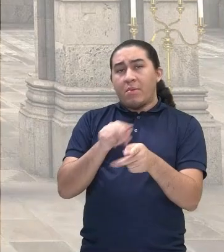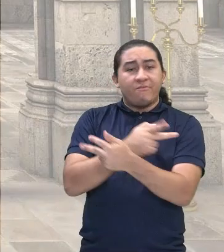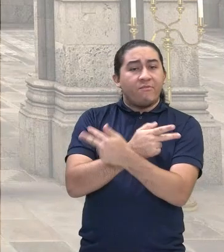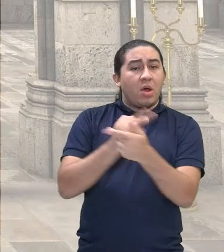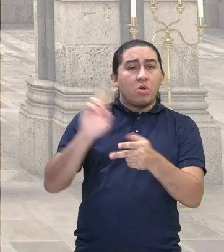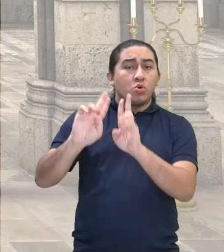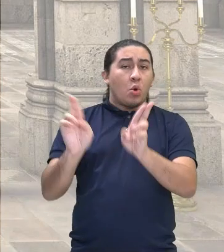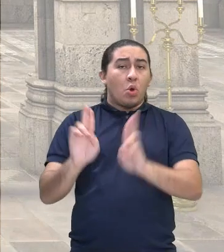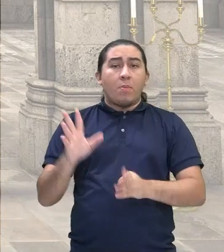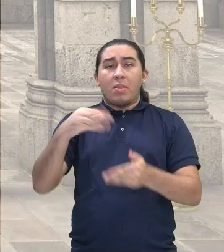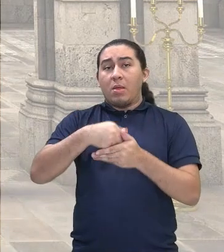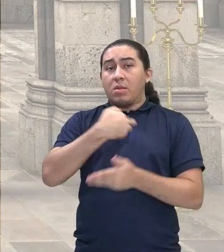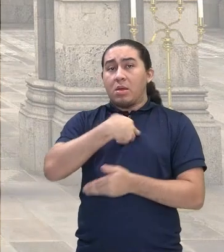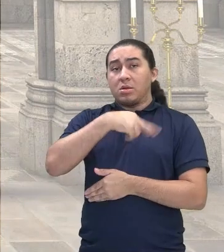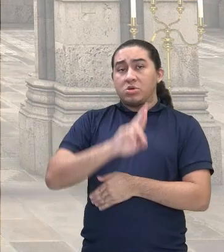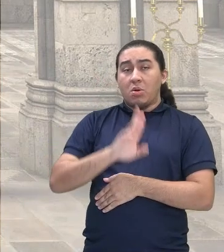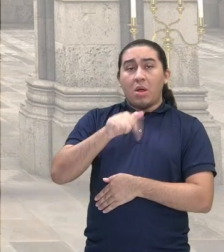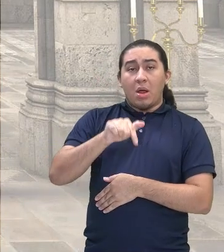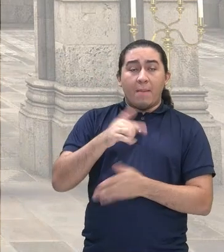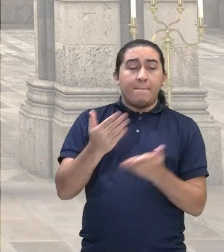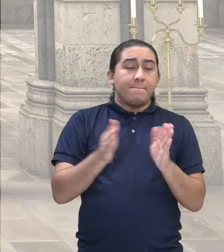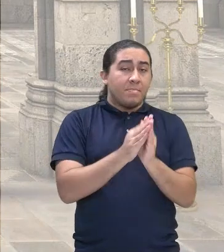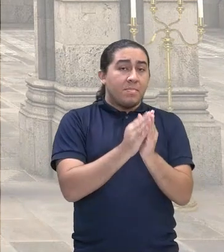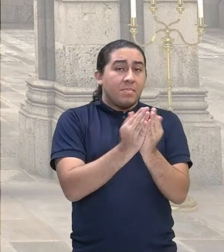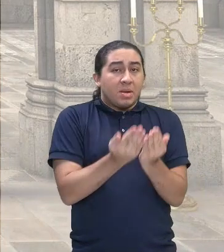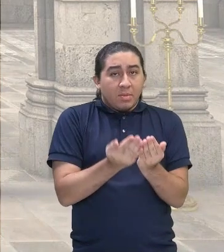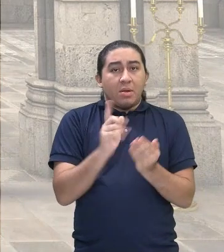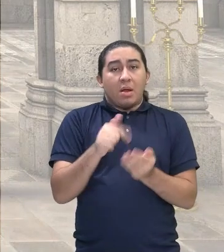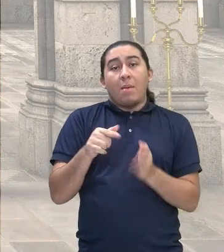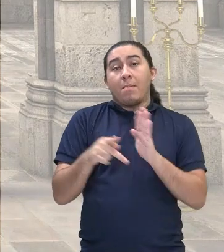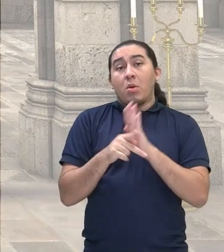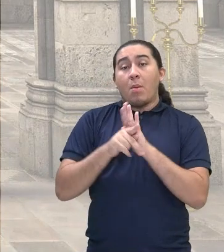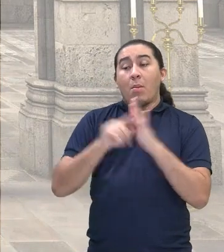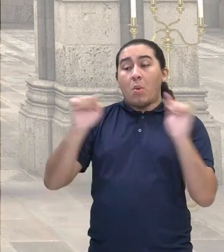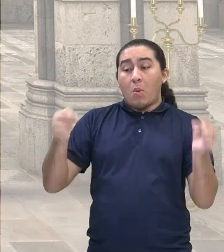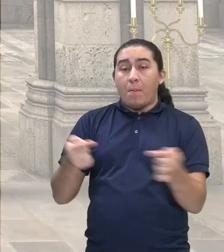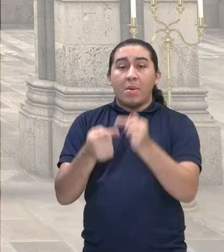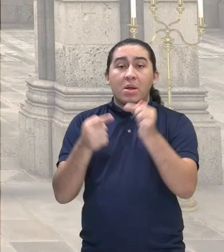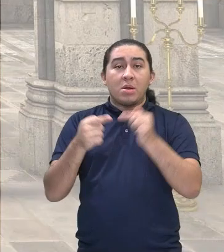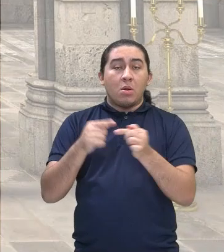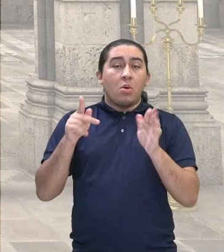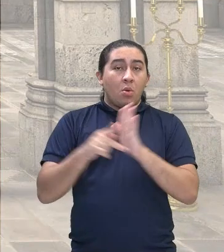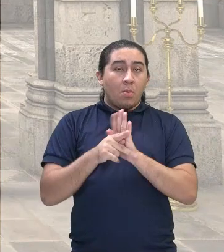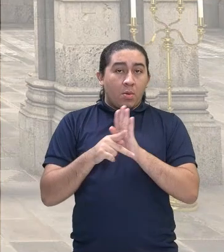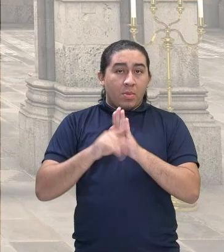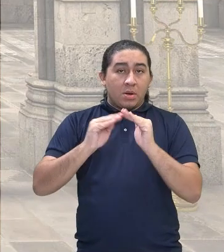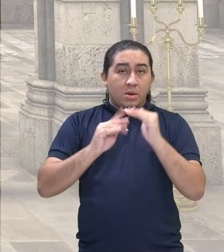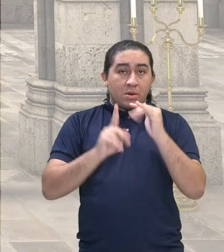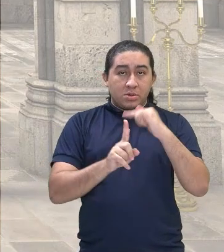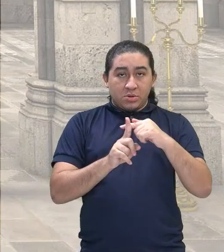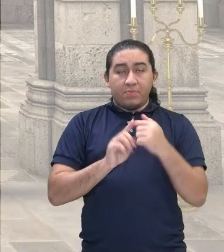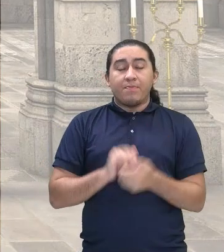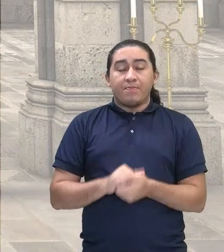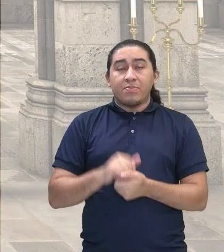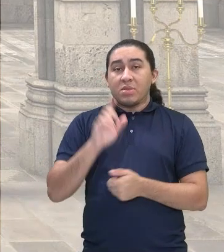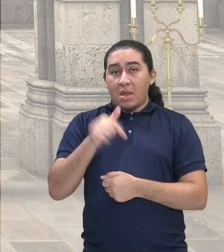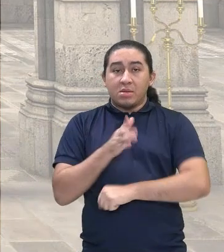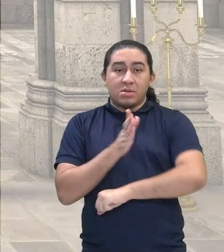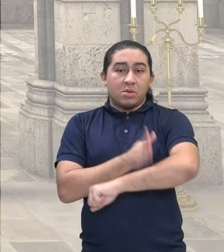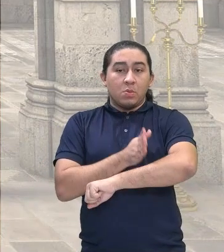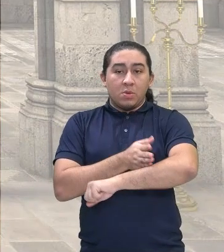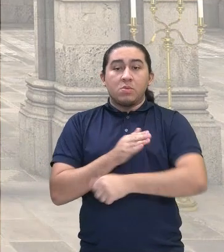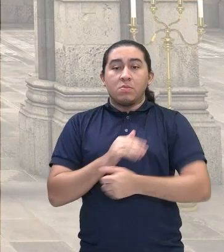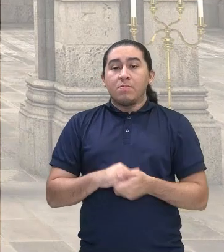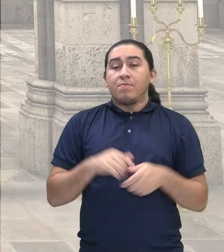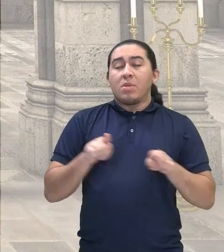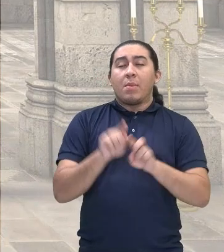eram retratos da nobreza e do clero. Então, assim é a arte da Idade Média. E também foram